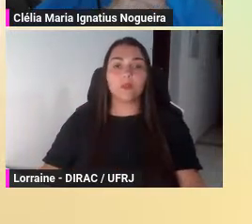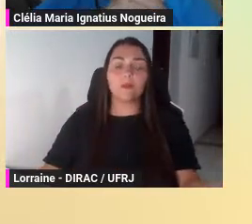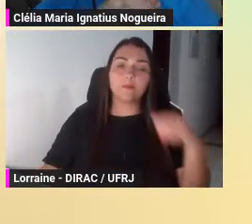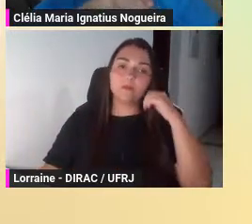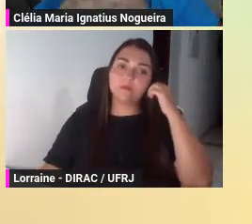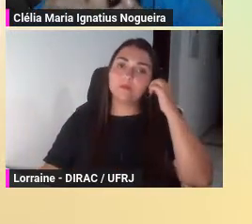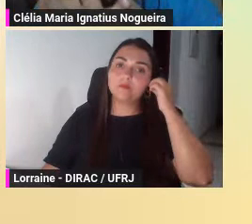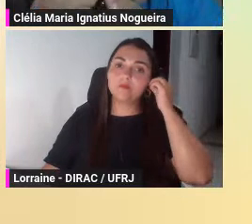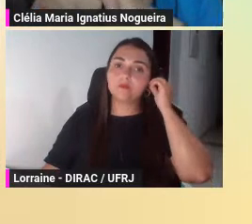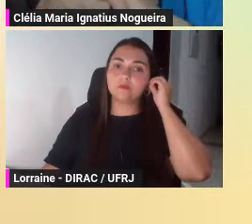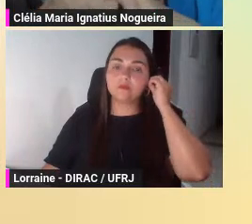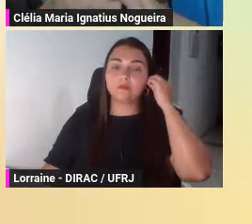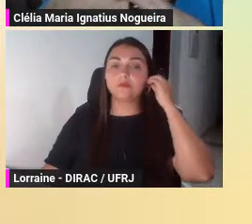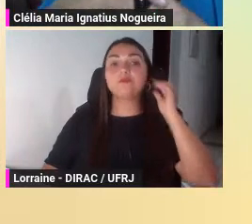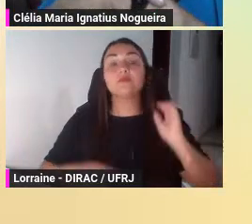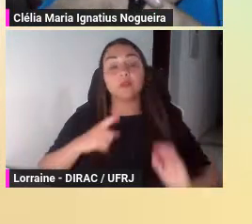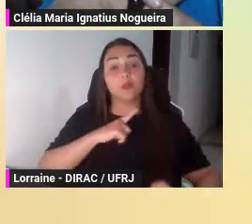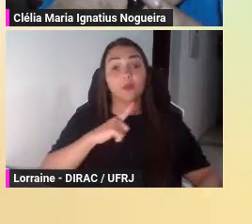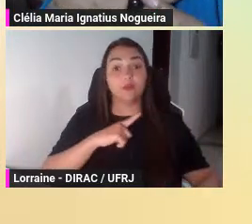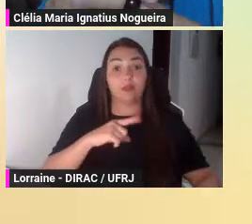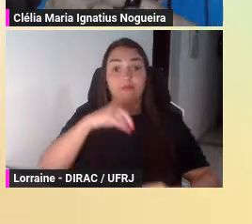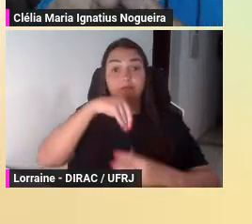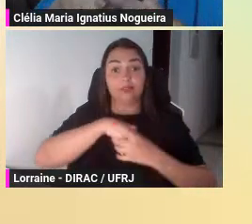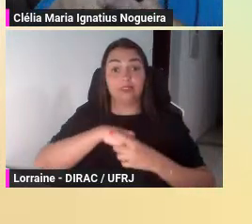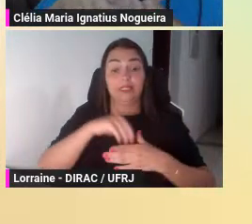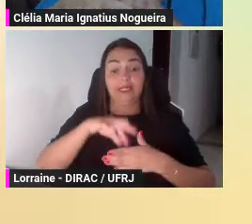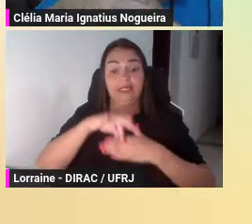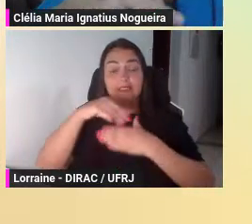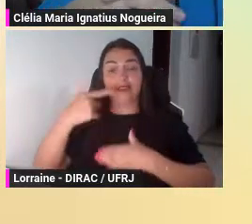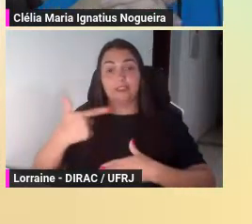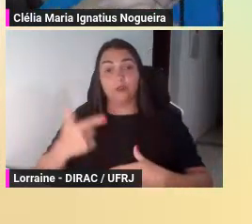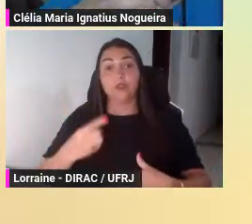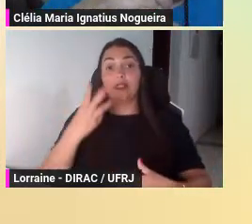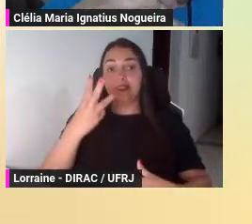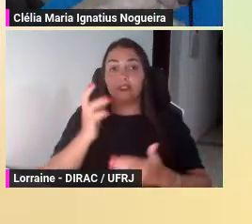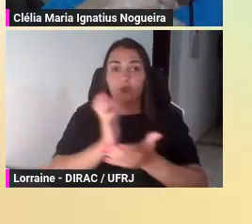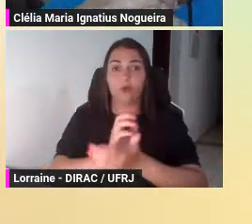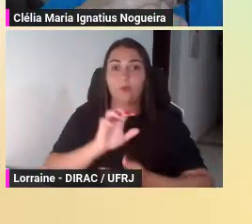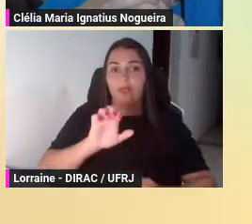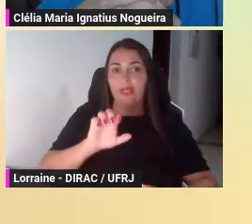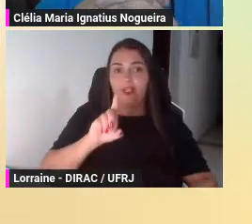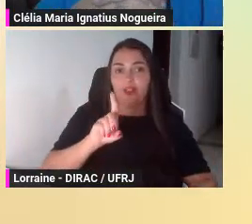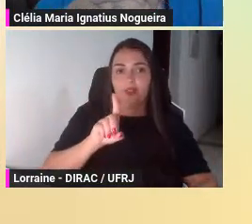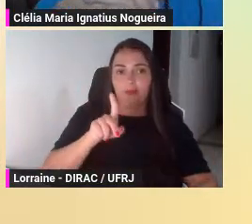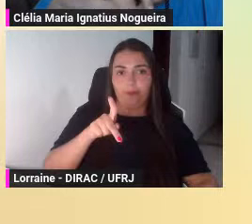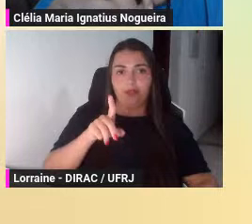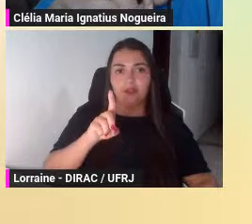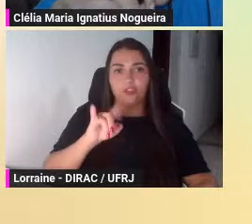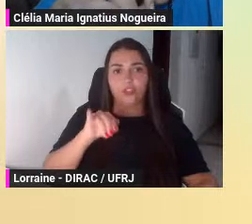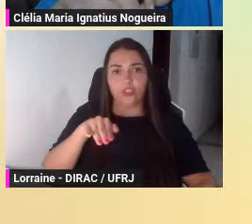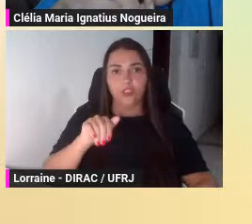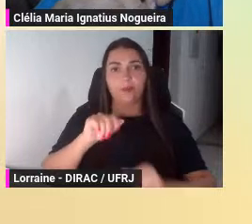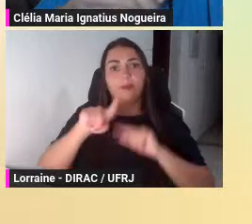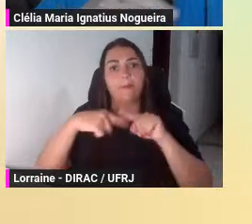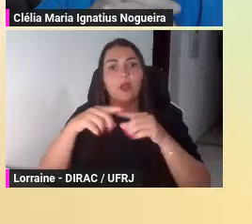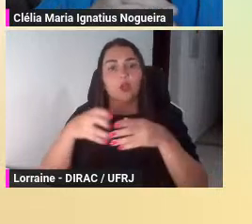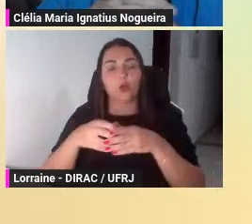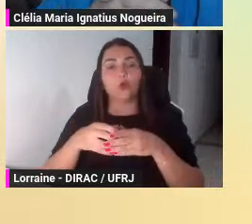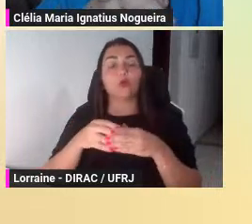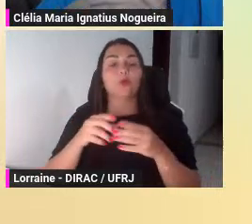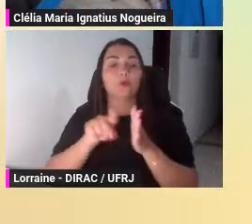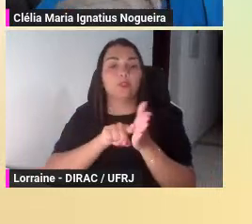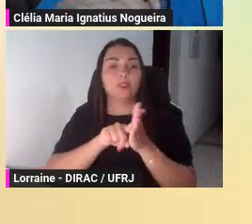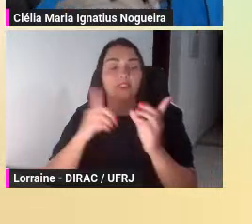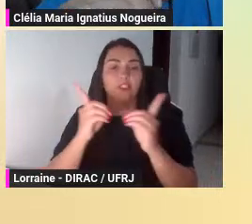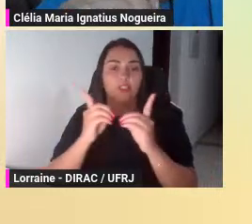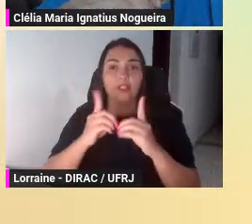Sou co-líder de 3 grupos de pesquisa. O GPDIMA, Grupo de Estudos e Pesquisas em Didática da Matemática,